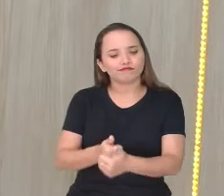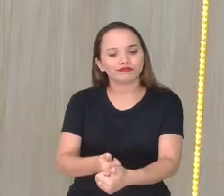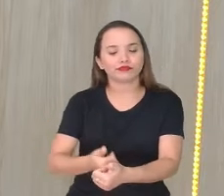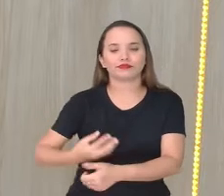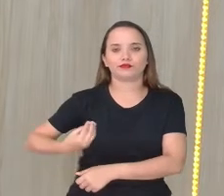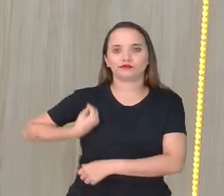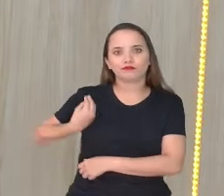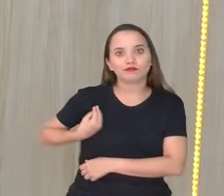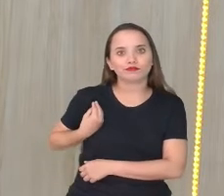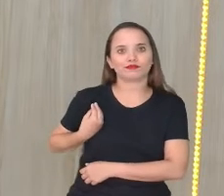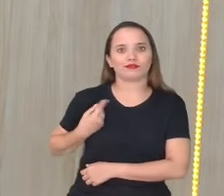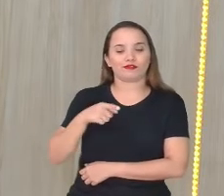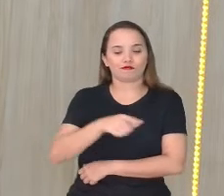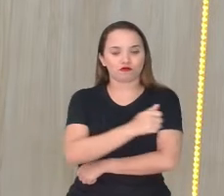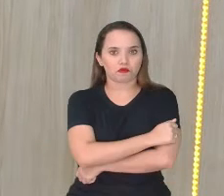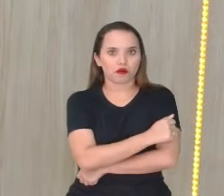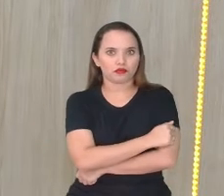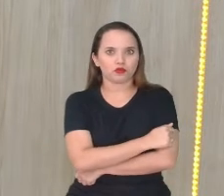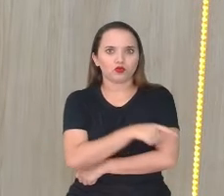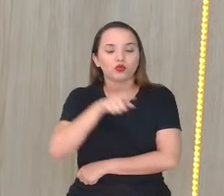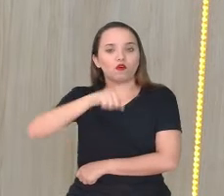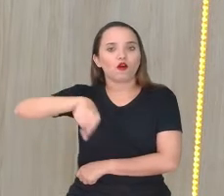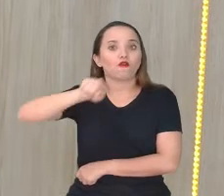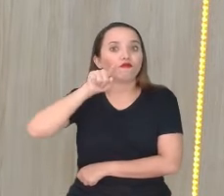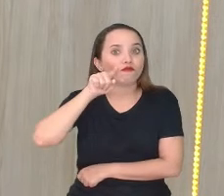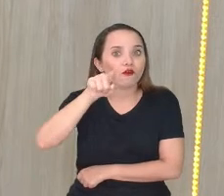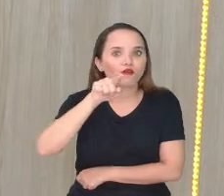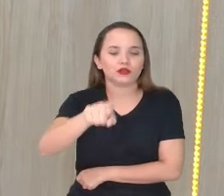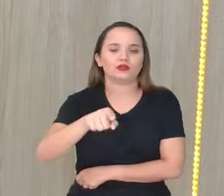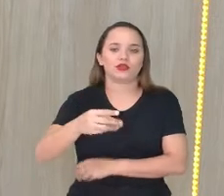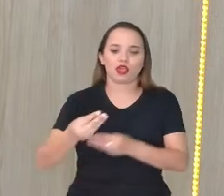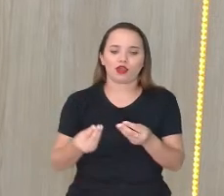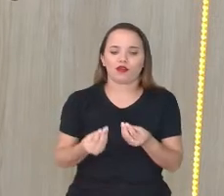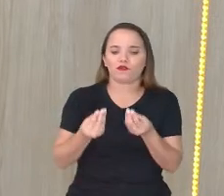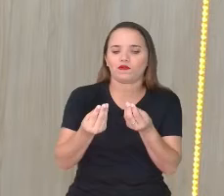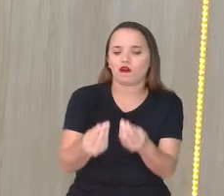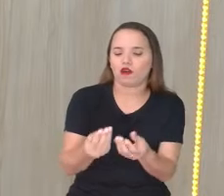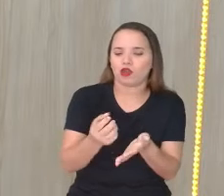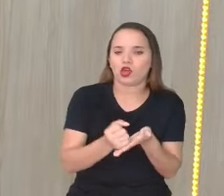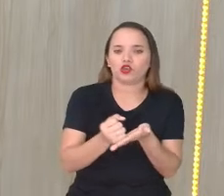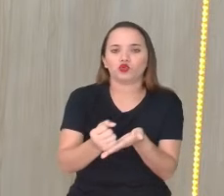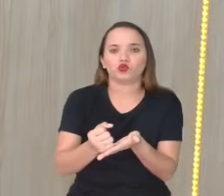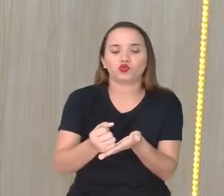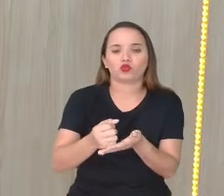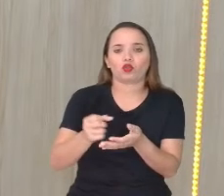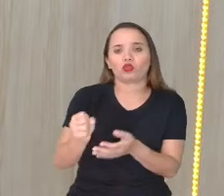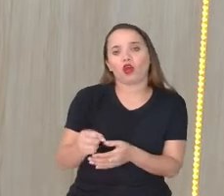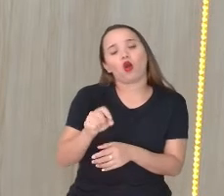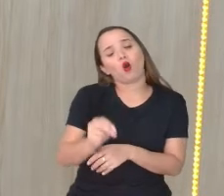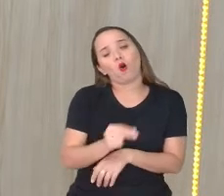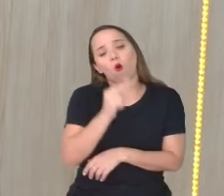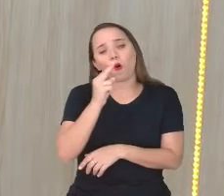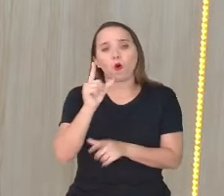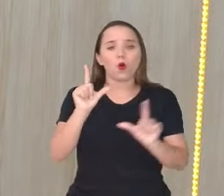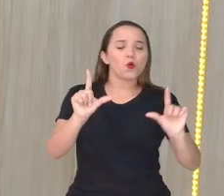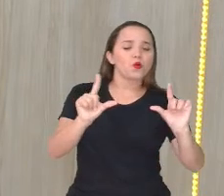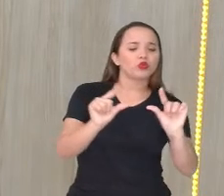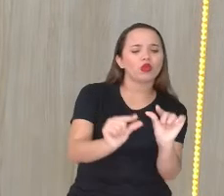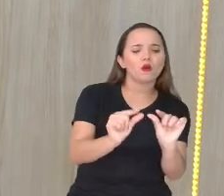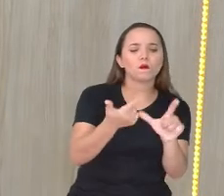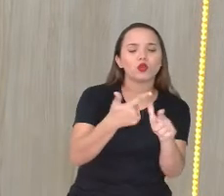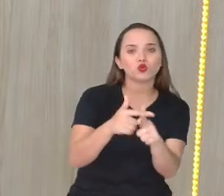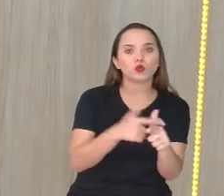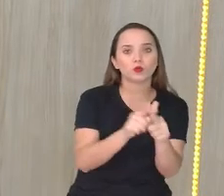estudante, é você que vai promover, ou minimizando, ou retirando essa barreira, esse